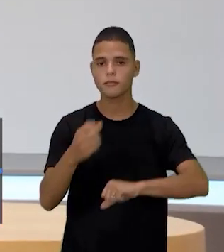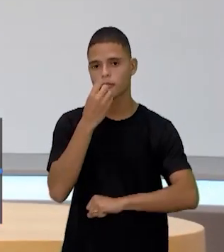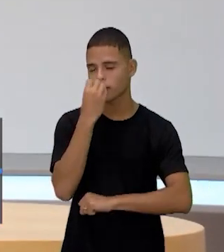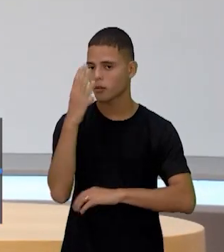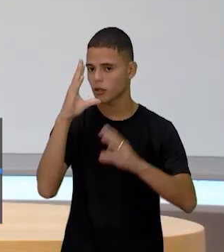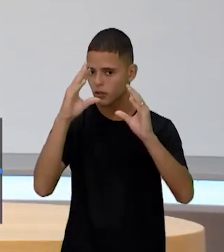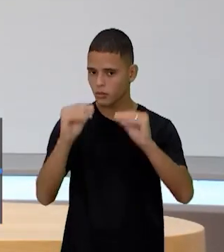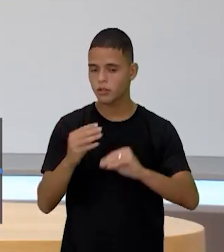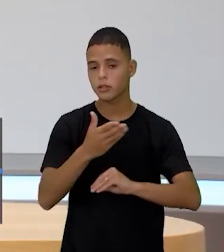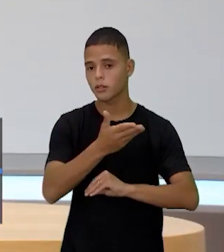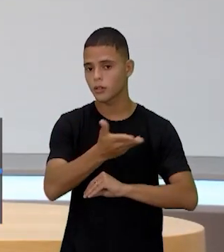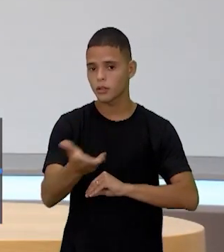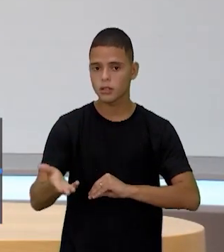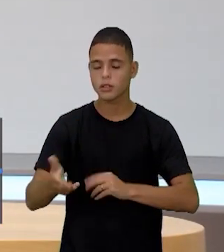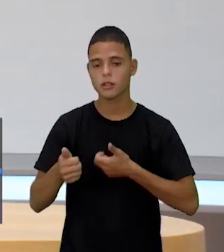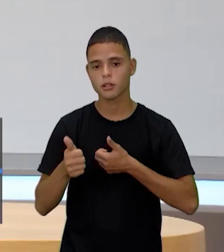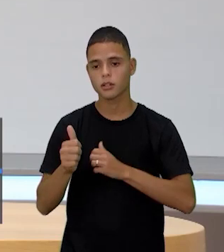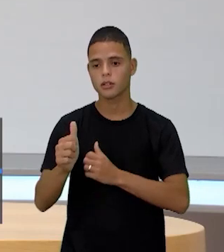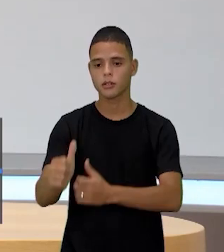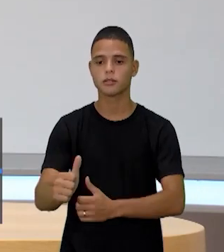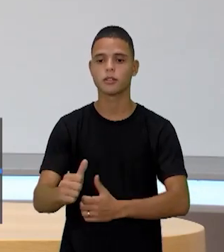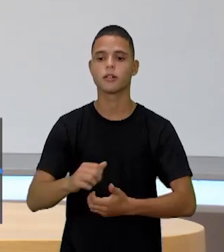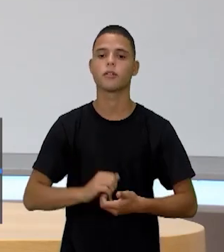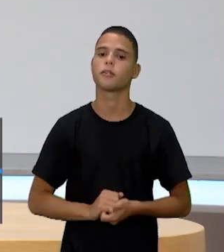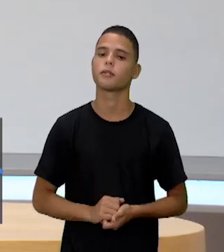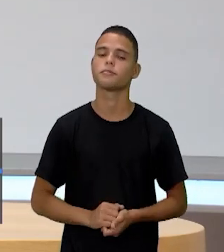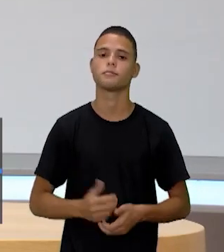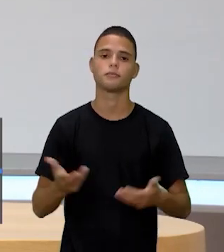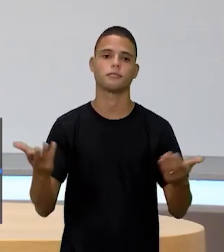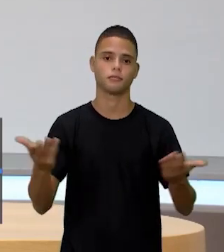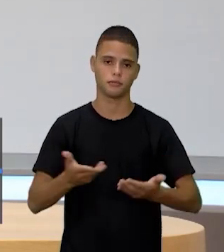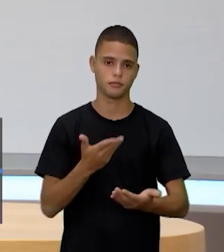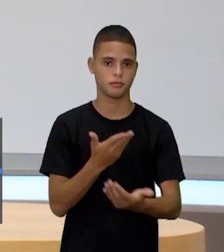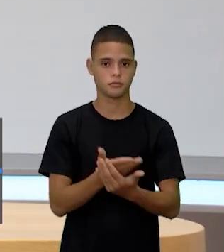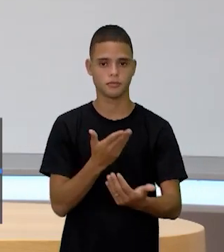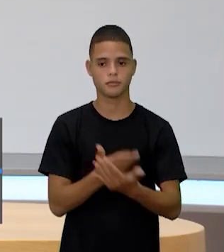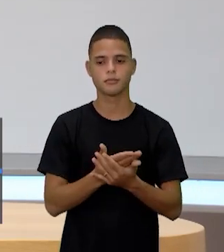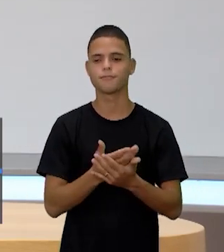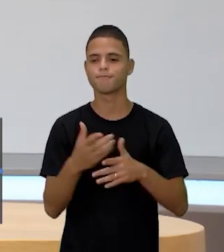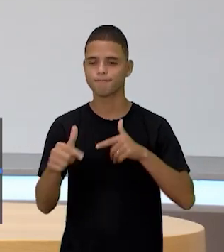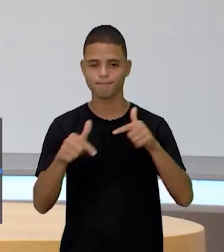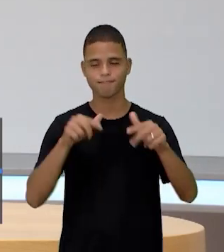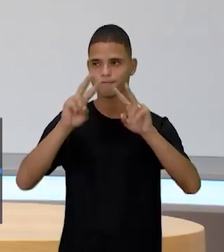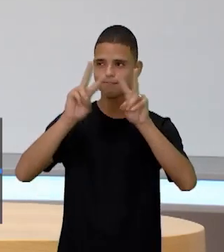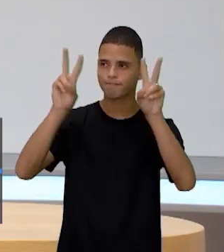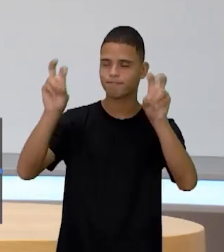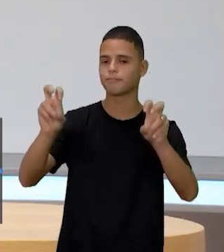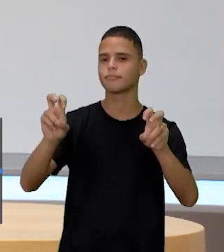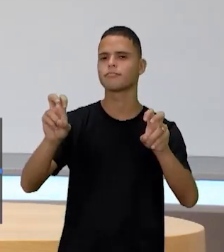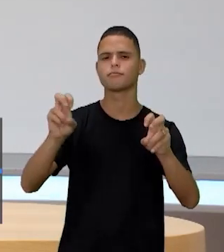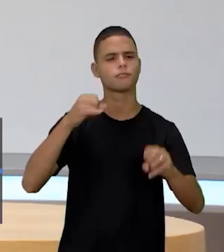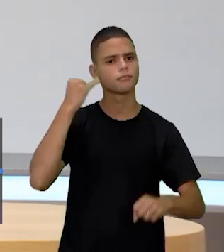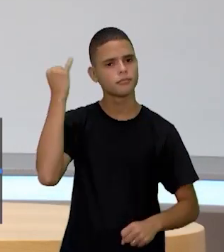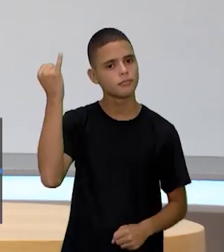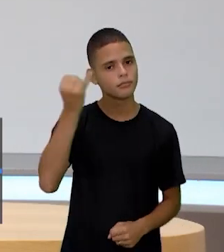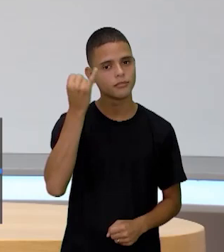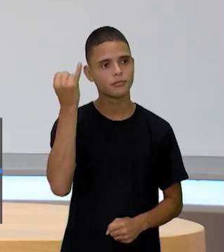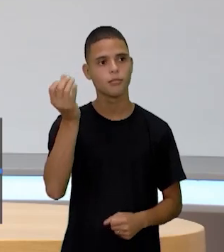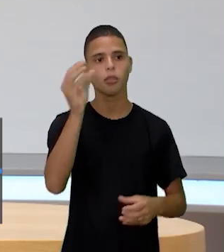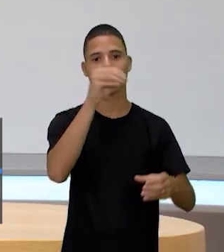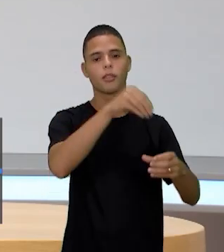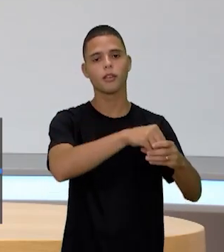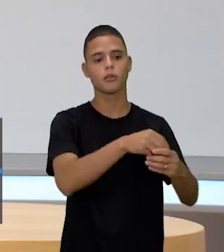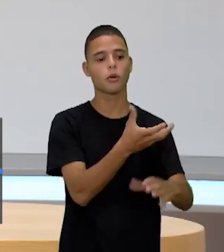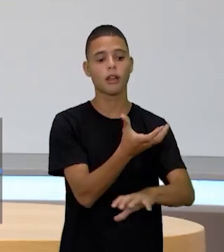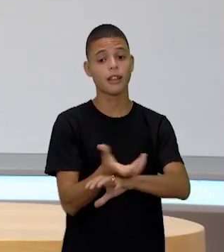estão acompanhando também a aula. E na aula de hoje a gente vai trabalhar um tema muito importante dentro da Química que